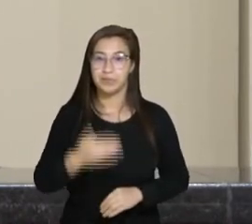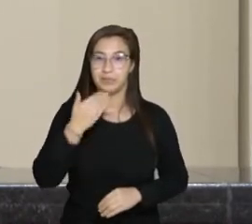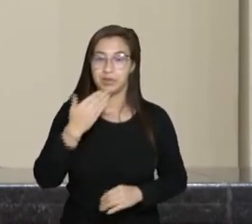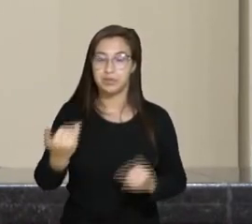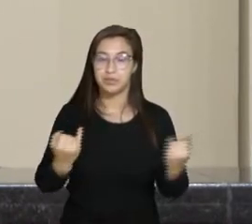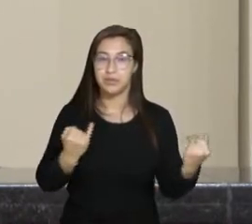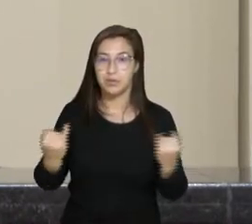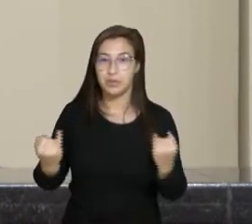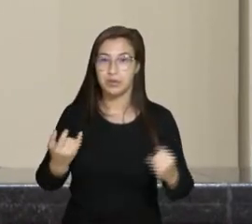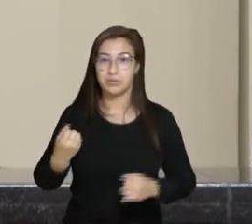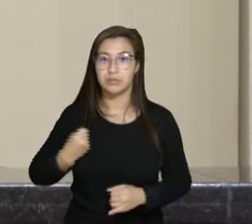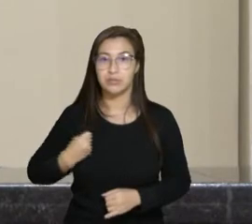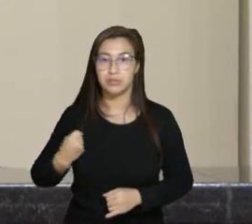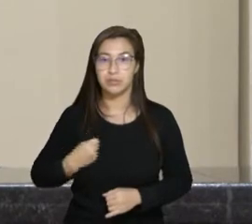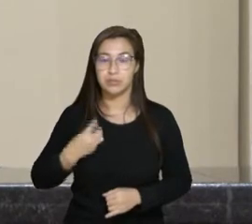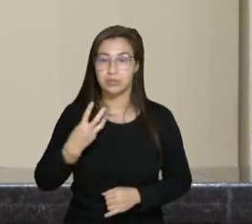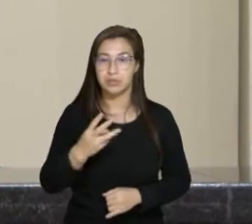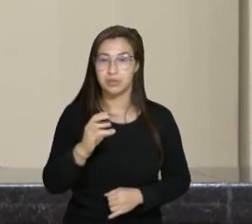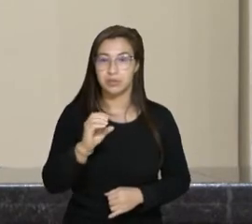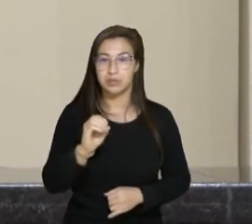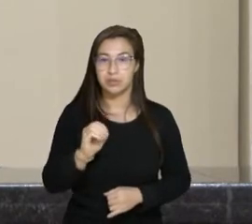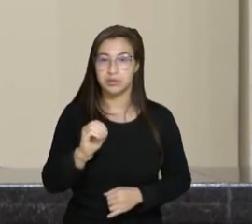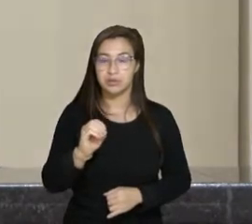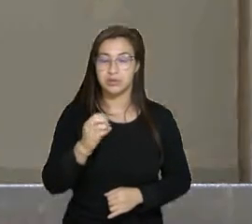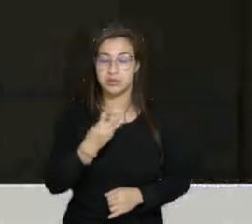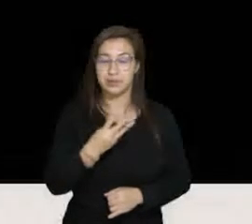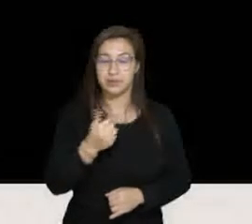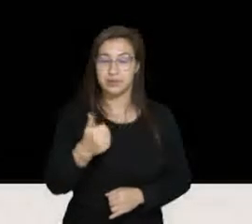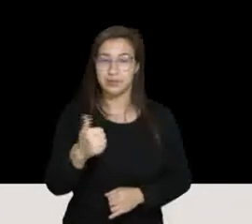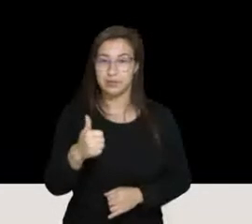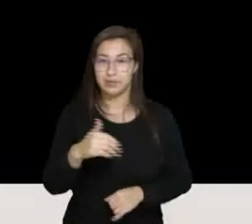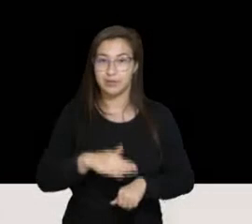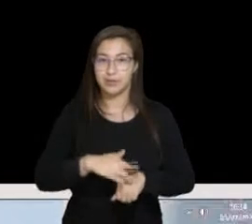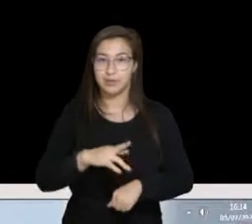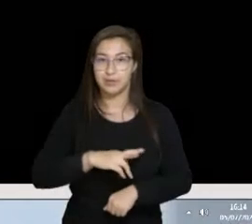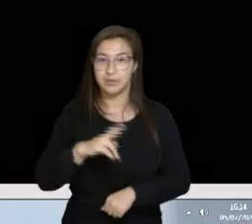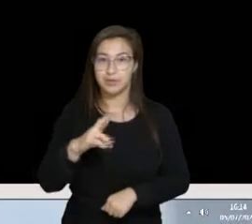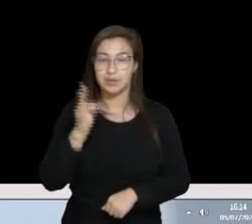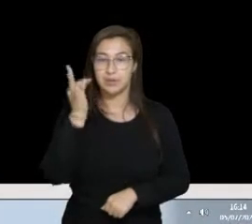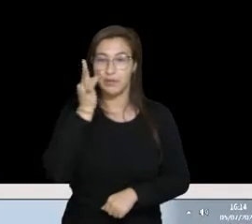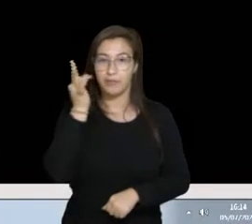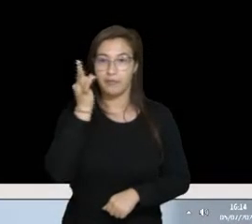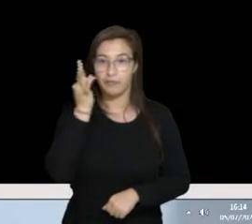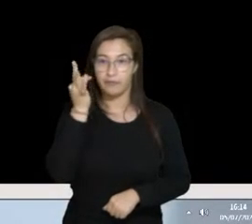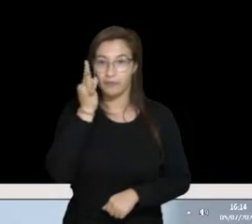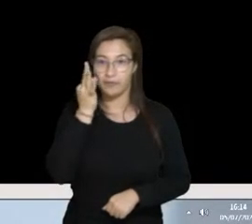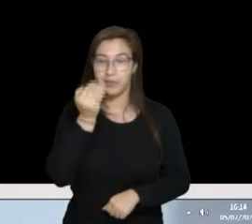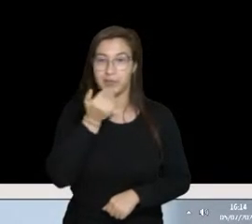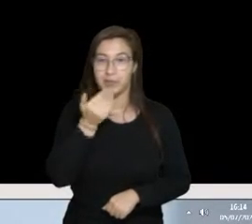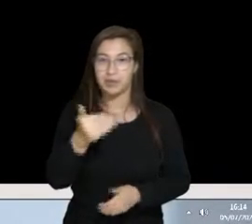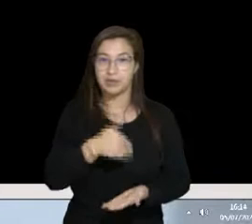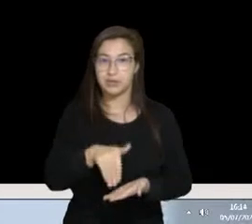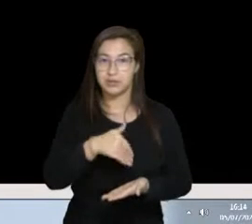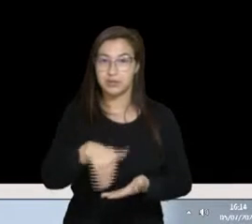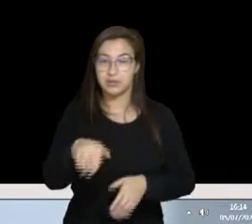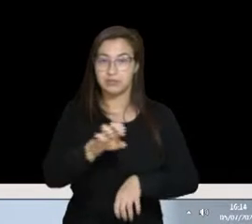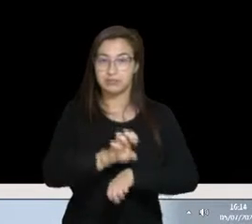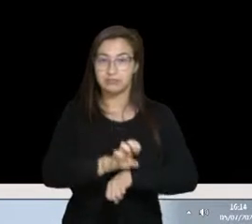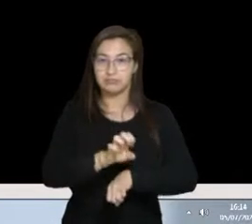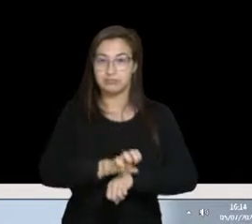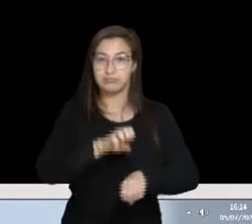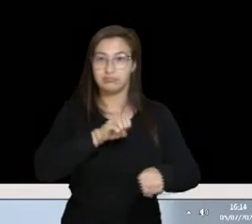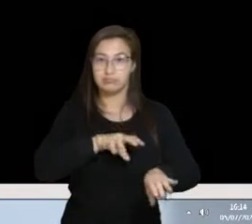pedido informação 311 autor deputado Fernando crime solicitando ao secretário de Estado de